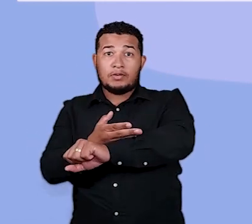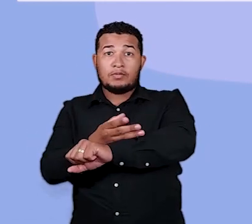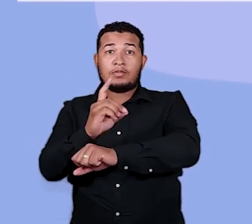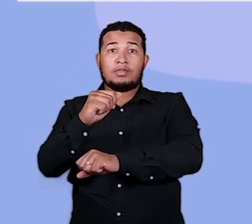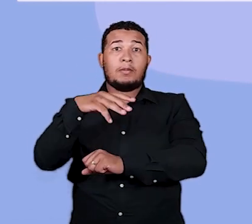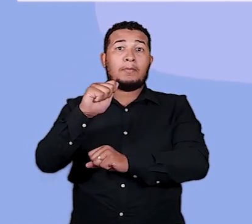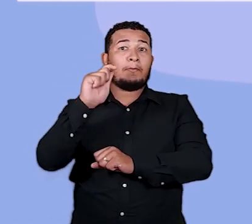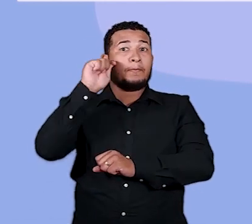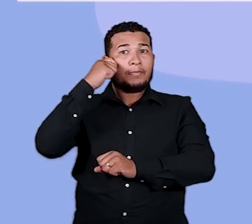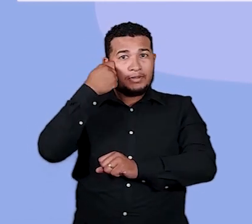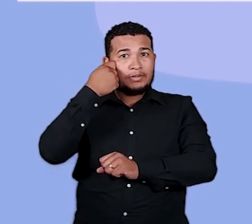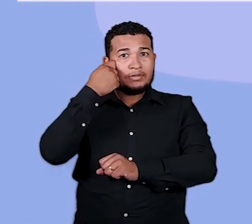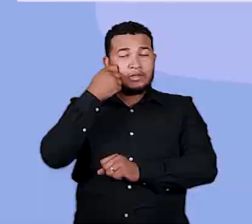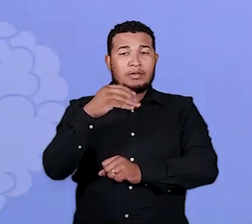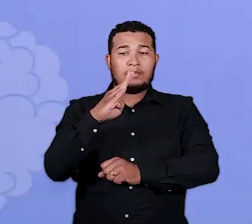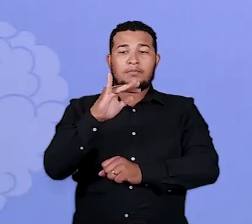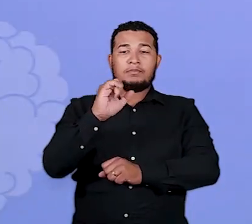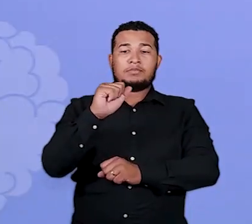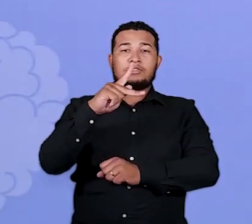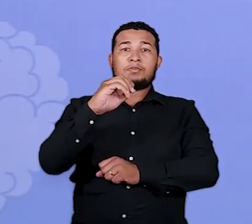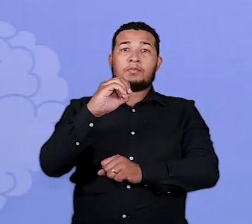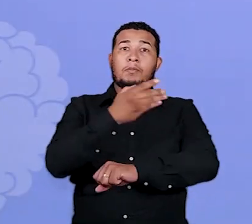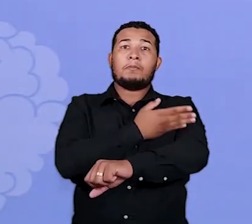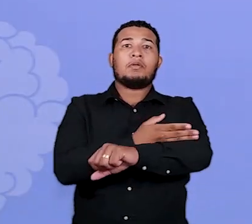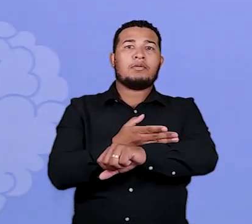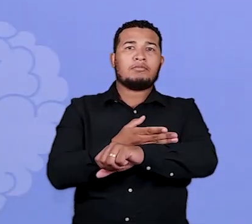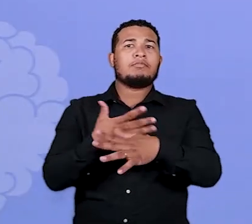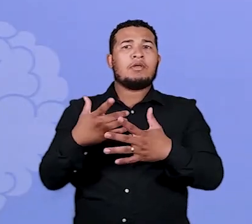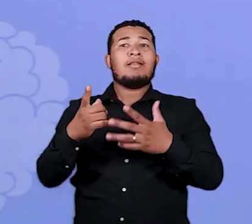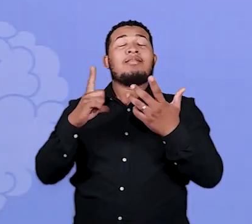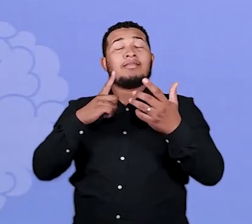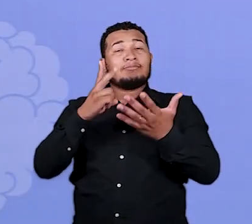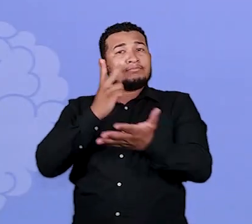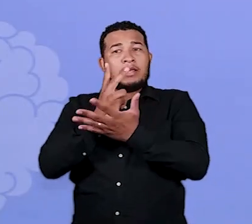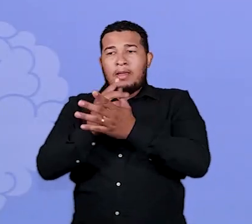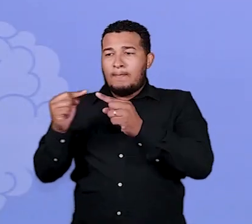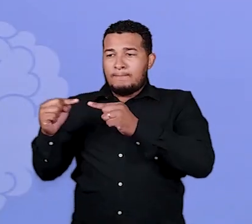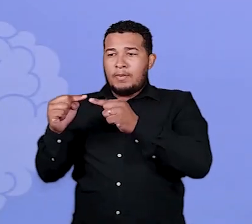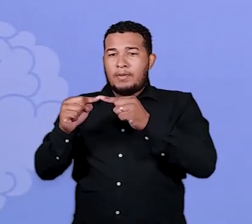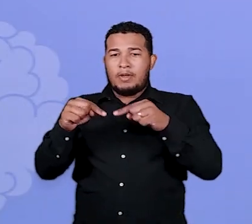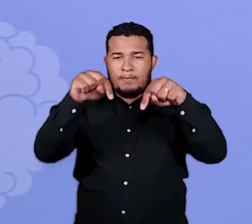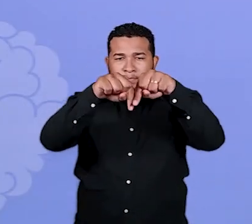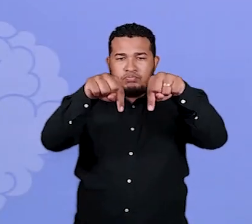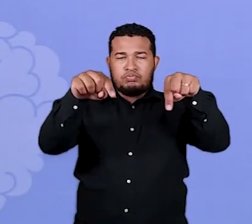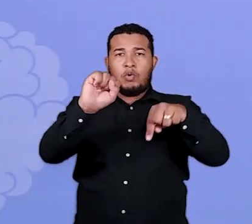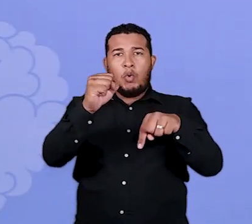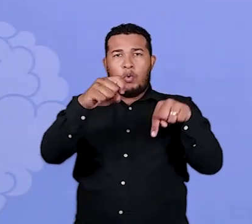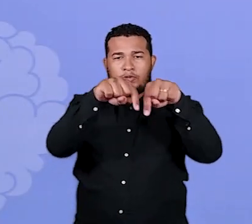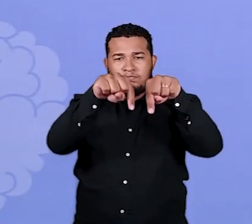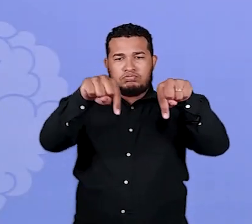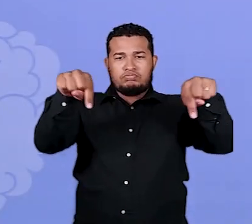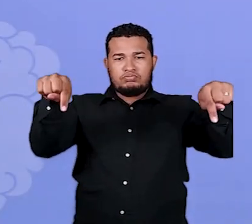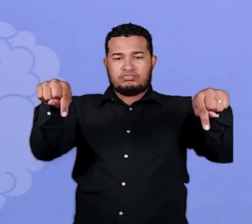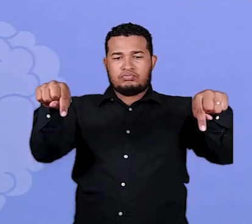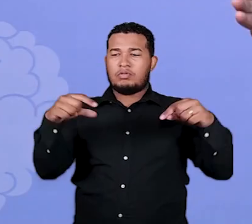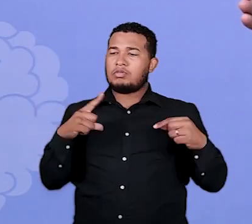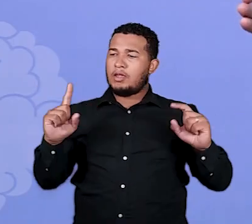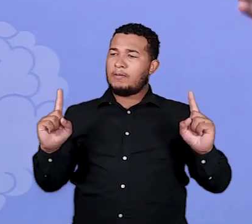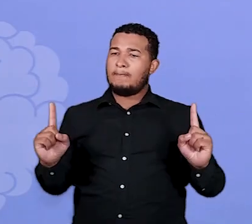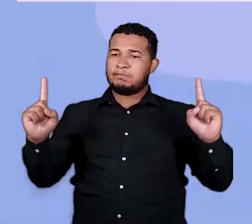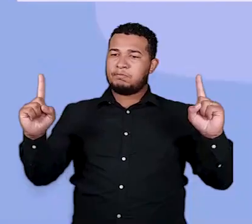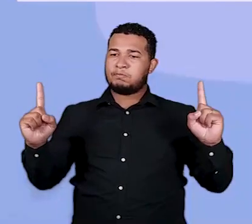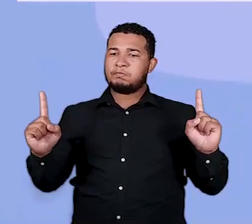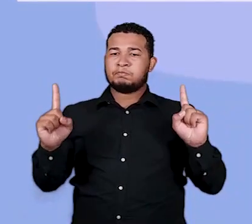dama preta e bispos brancos. Então toda partida de xadrez tem essa organização. Os 8 peões na frente, as